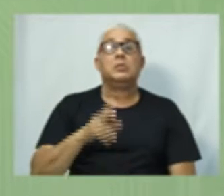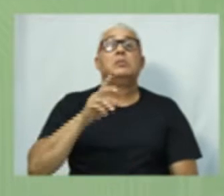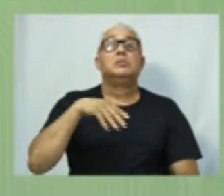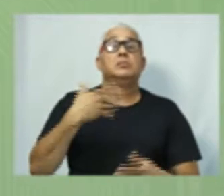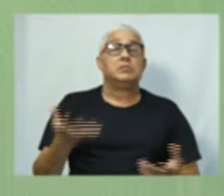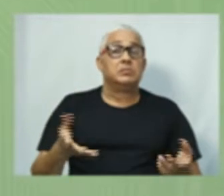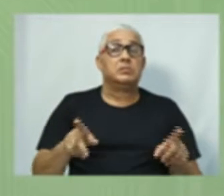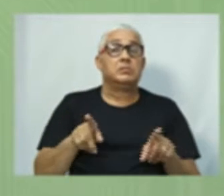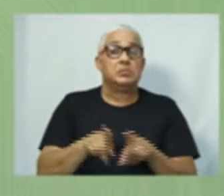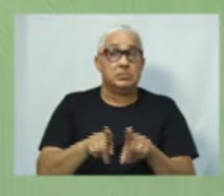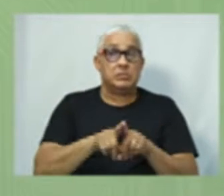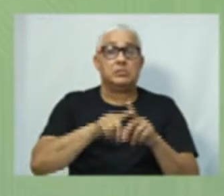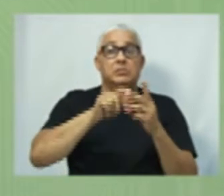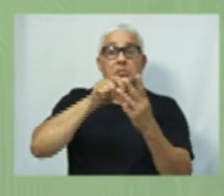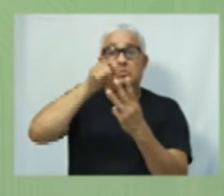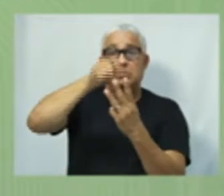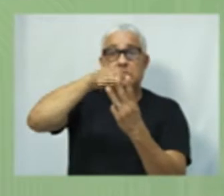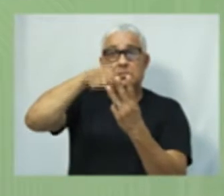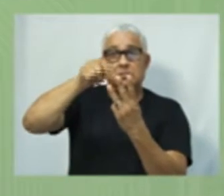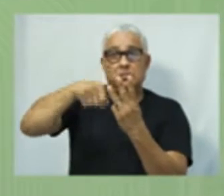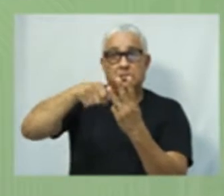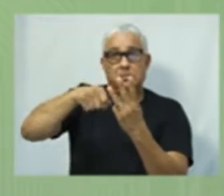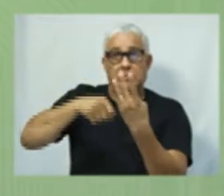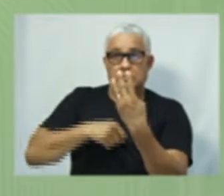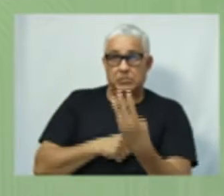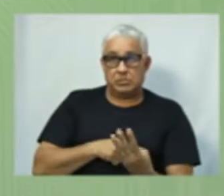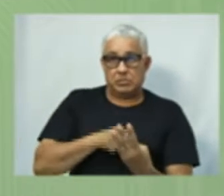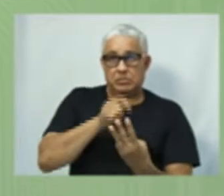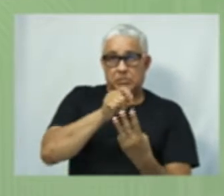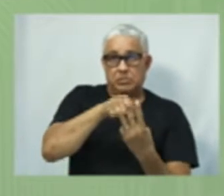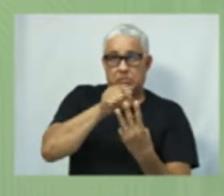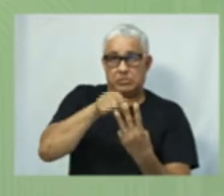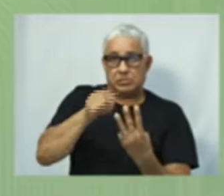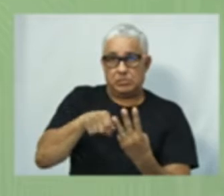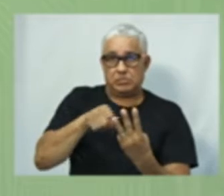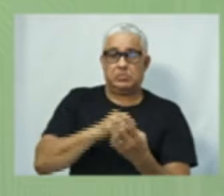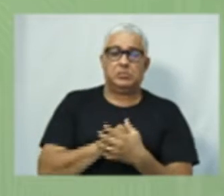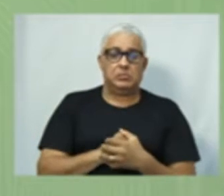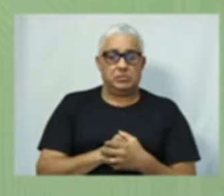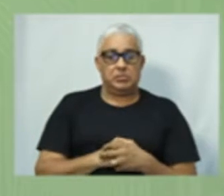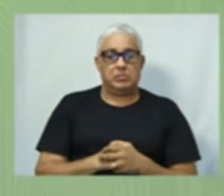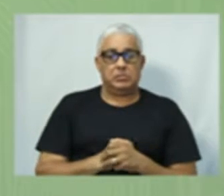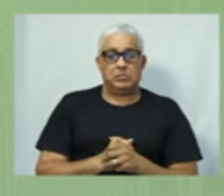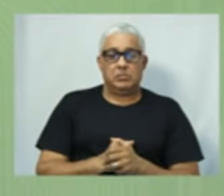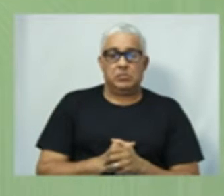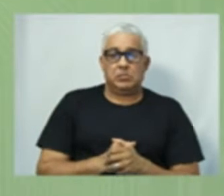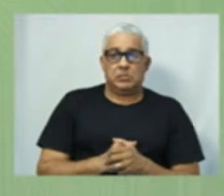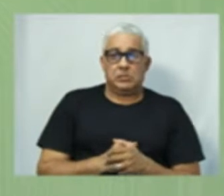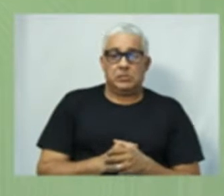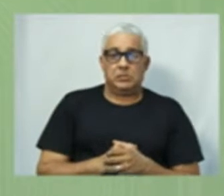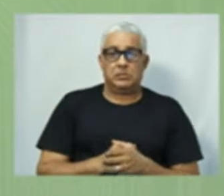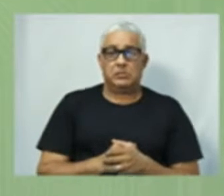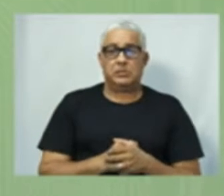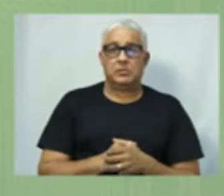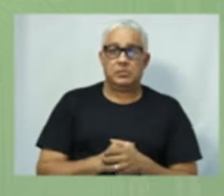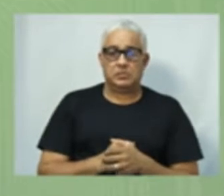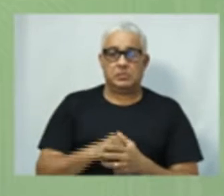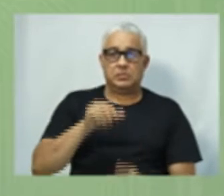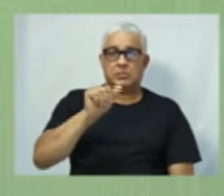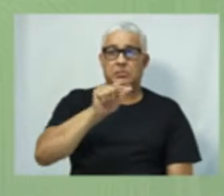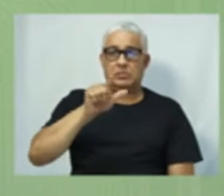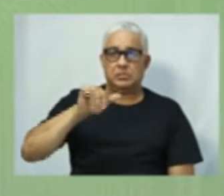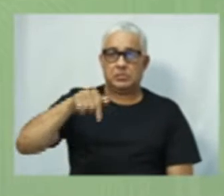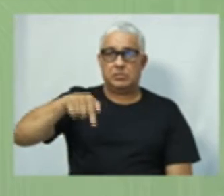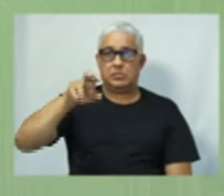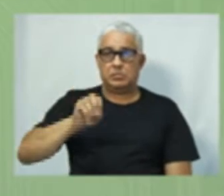é trimestral. Opa! Trimestral, 3 meses. Alíquota.